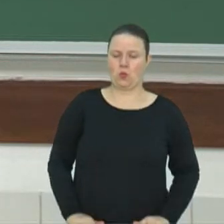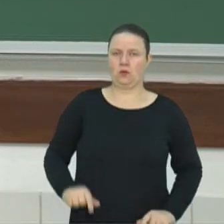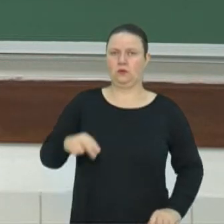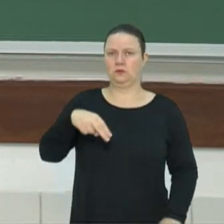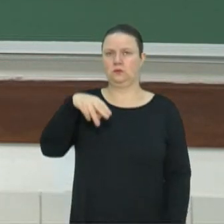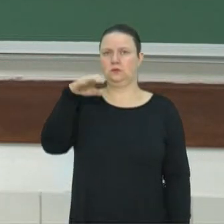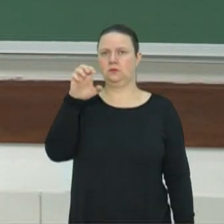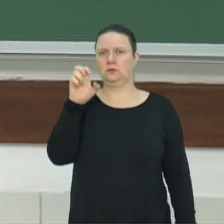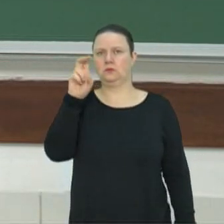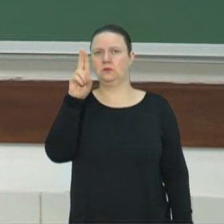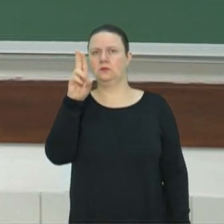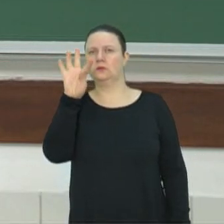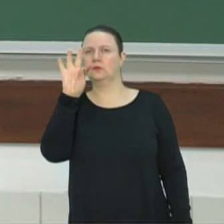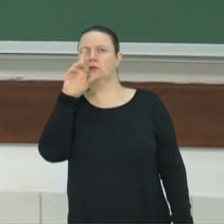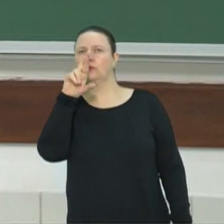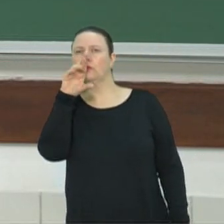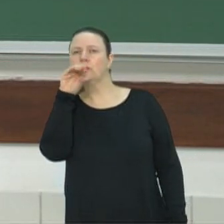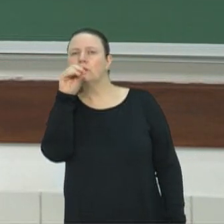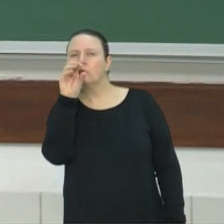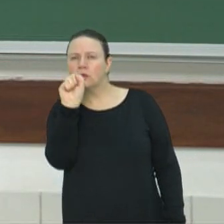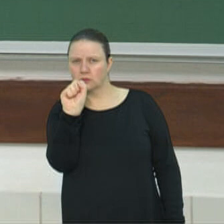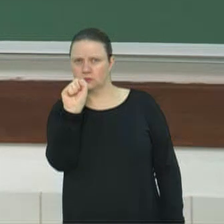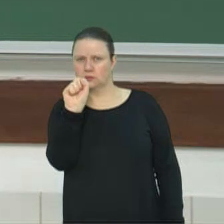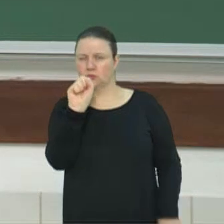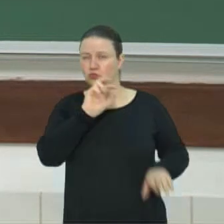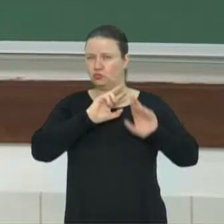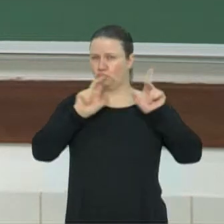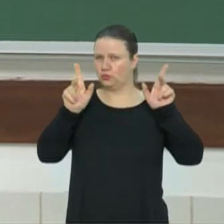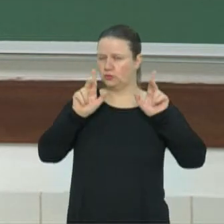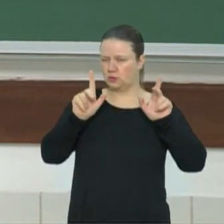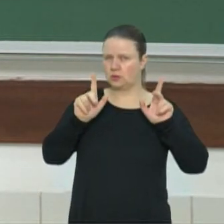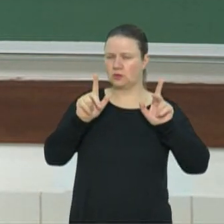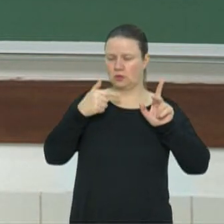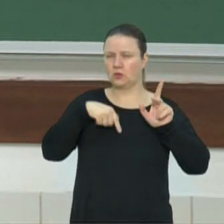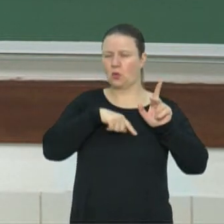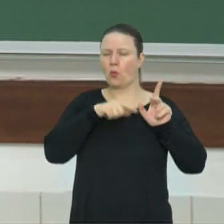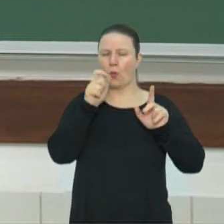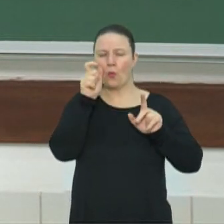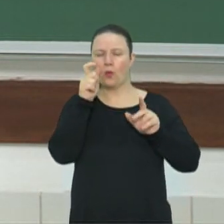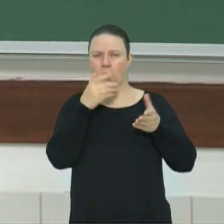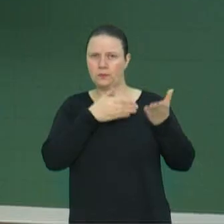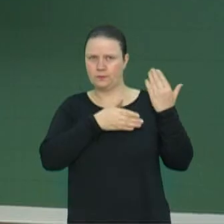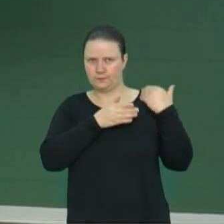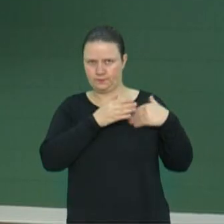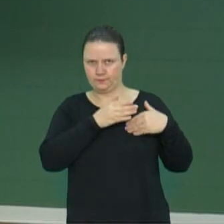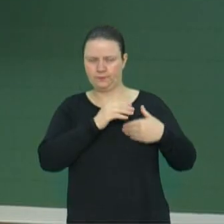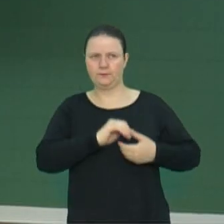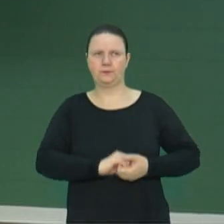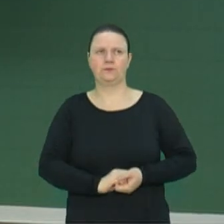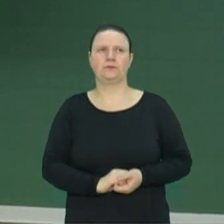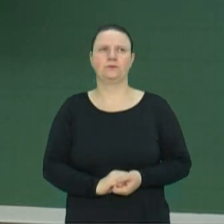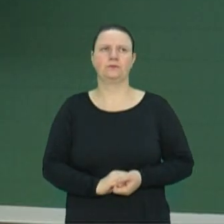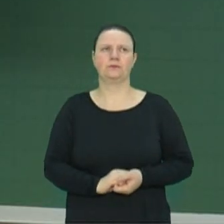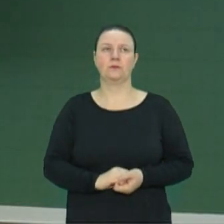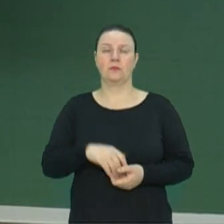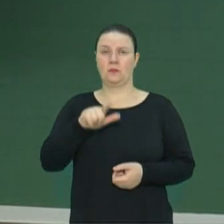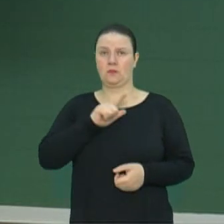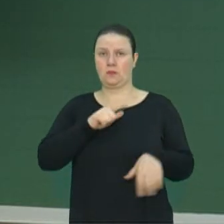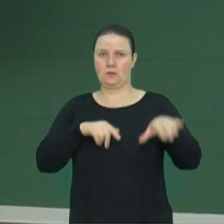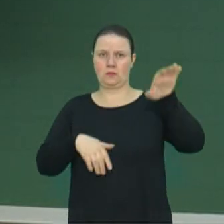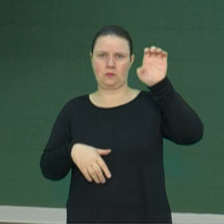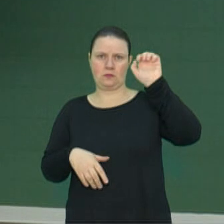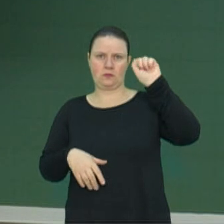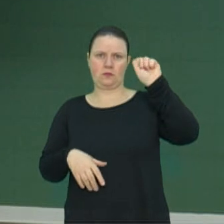Eles são um pouquinho diferentes daqueles que a gente acabou de ver. Vamos lá, então. Temos estes demonstrativos.